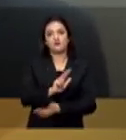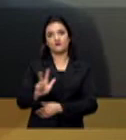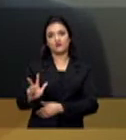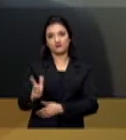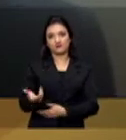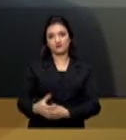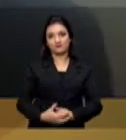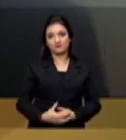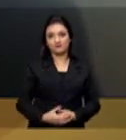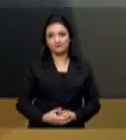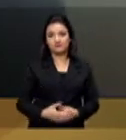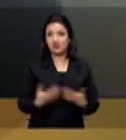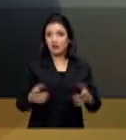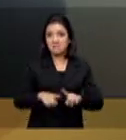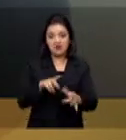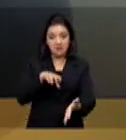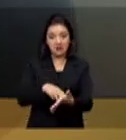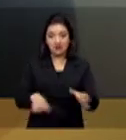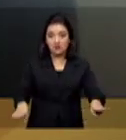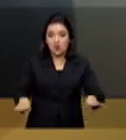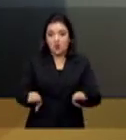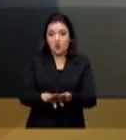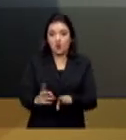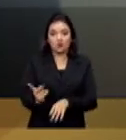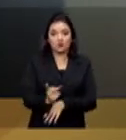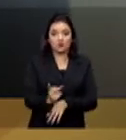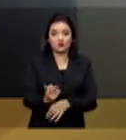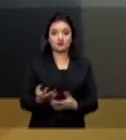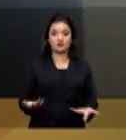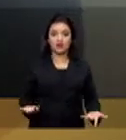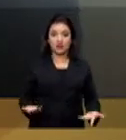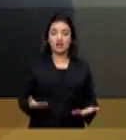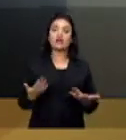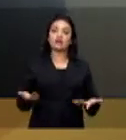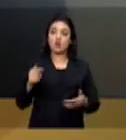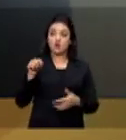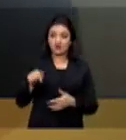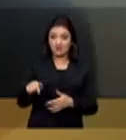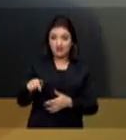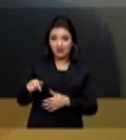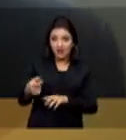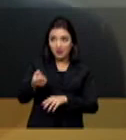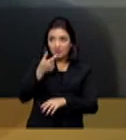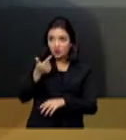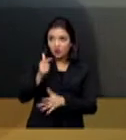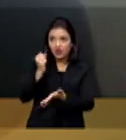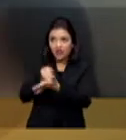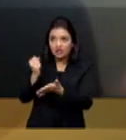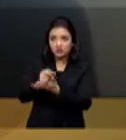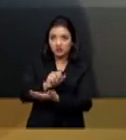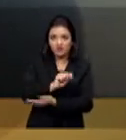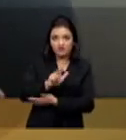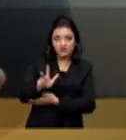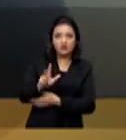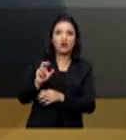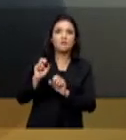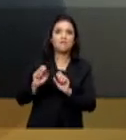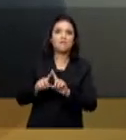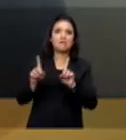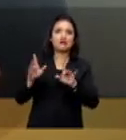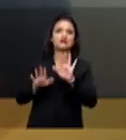Anvisa. Mas vejam que essa substância, mesmo que não tenha um registro formal da Anvisa, ela poderá eventualmente ser reconhecida por outras